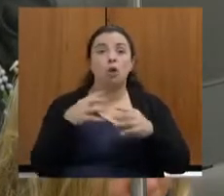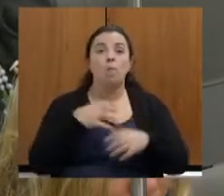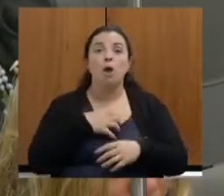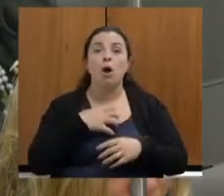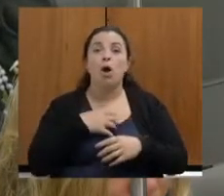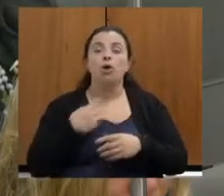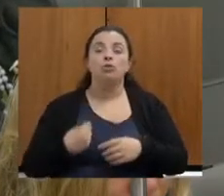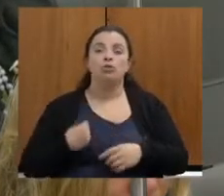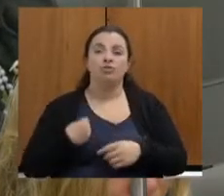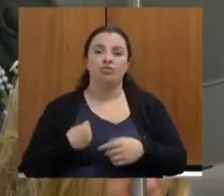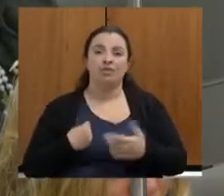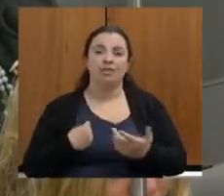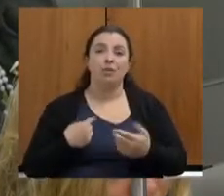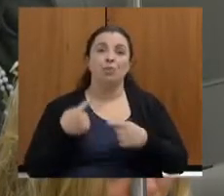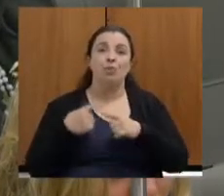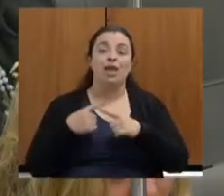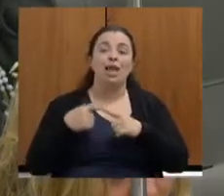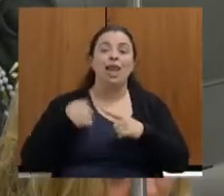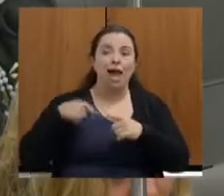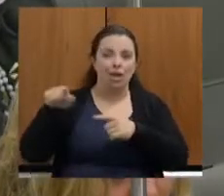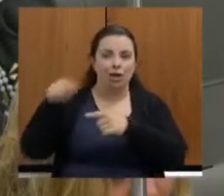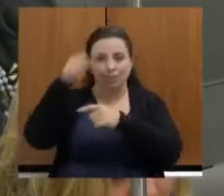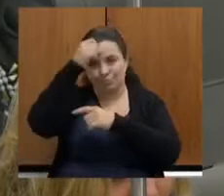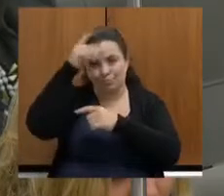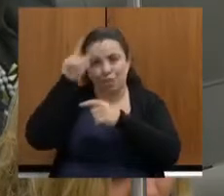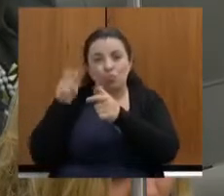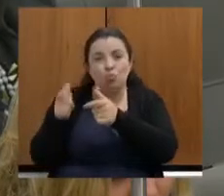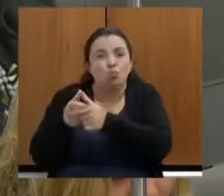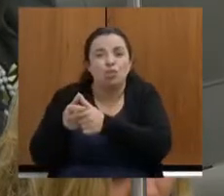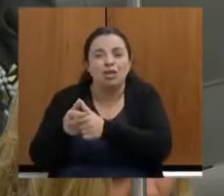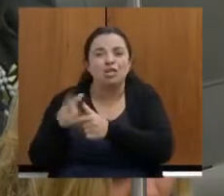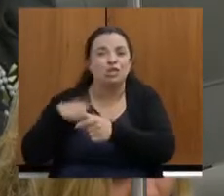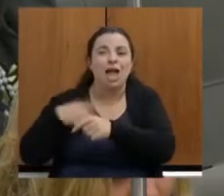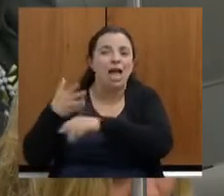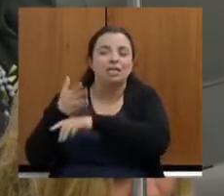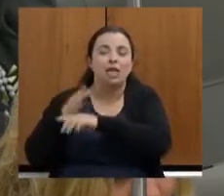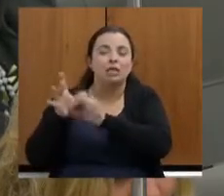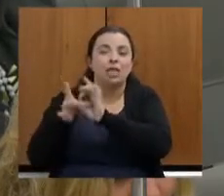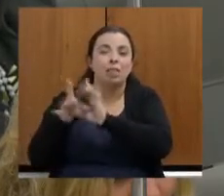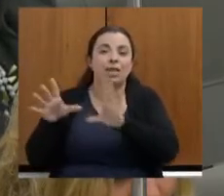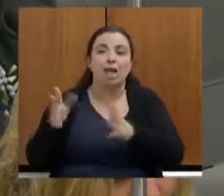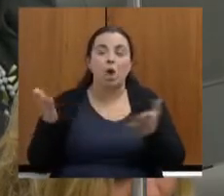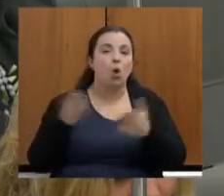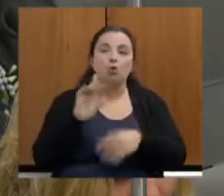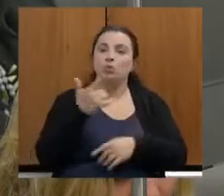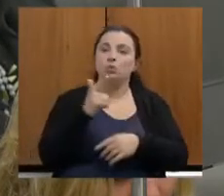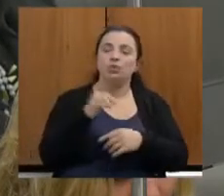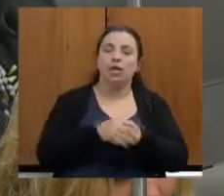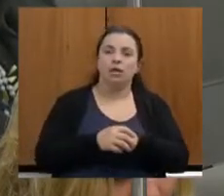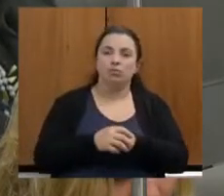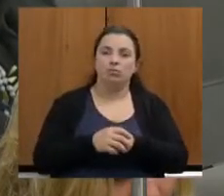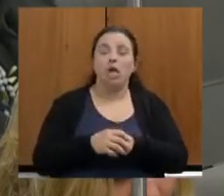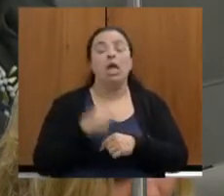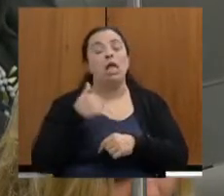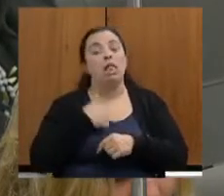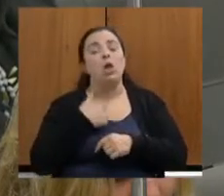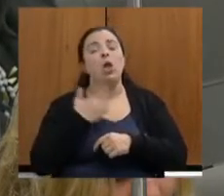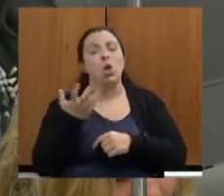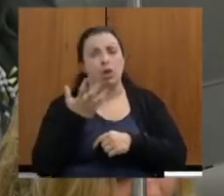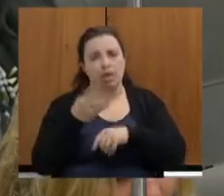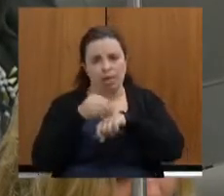acesso e liberdade hoje a gente não tem mais então assim é hei de passar para vocês o